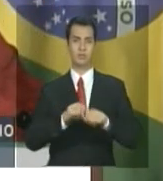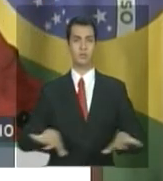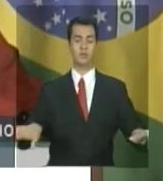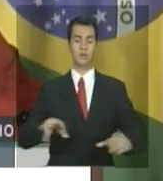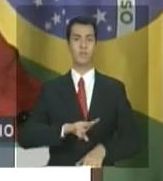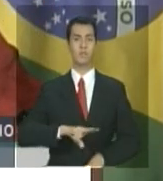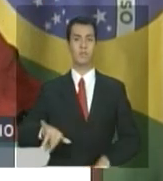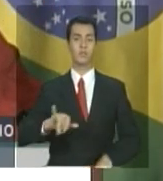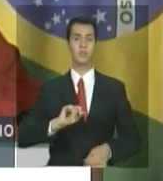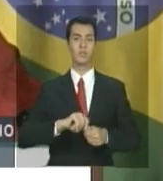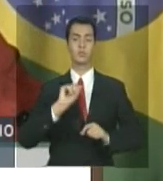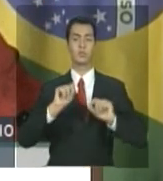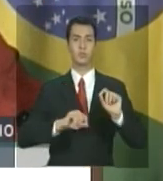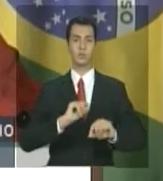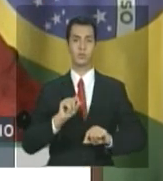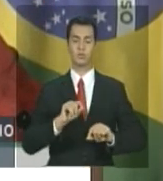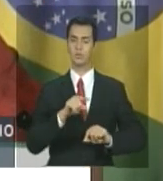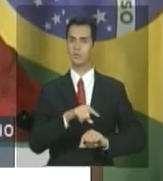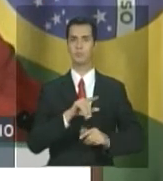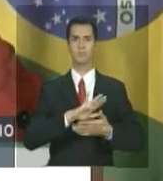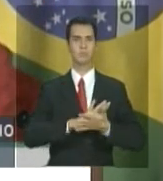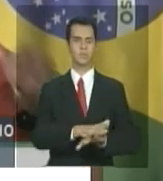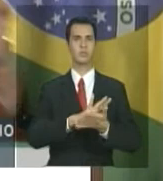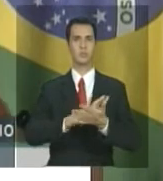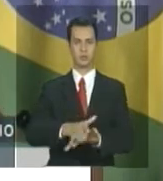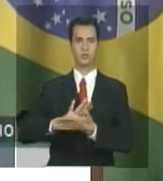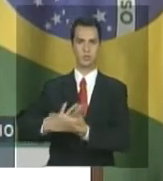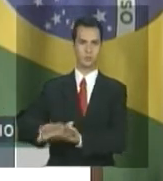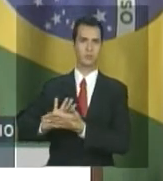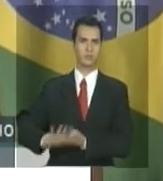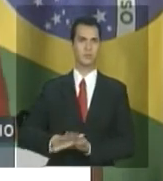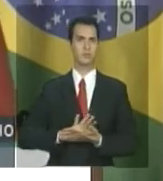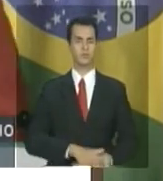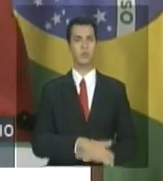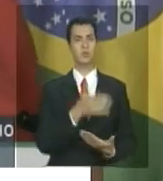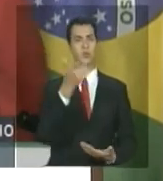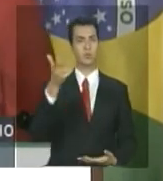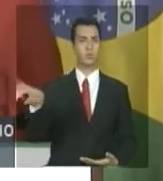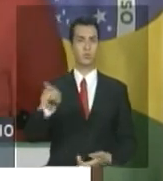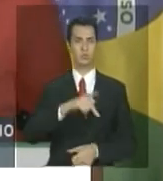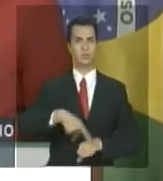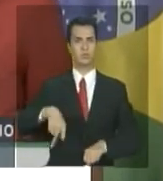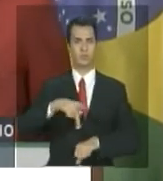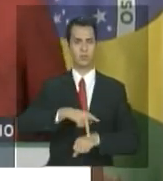políticas bastante nocivas para aqueles países que são hoje